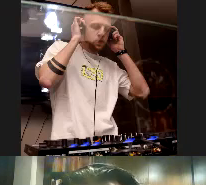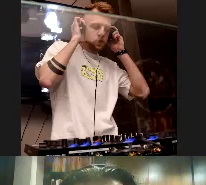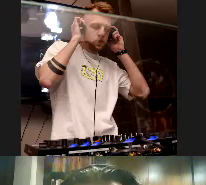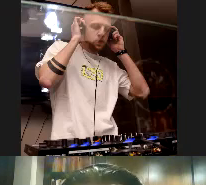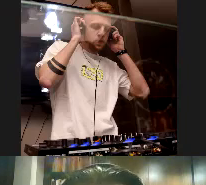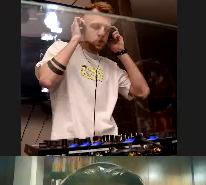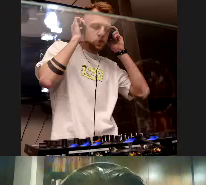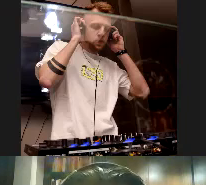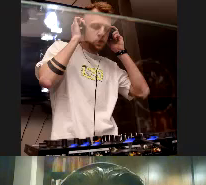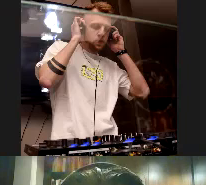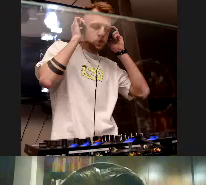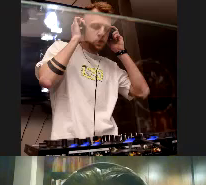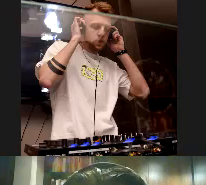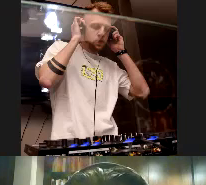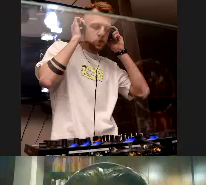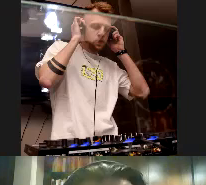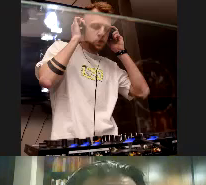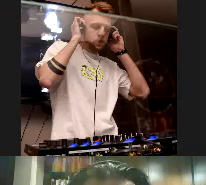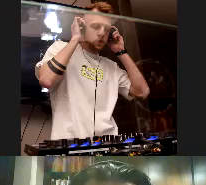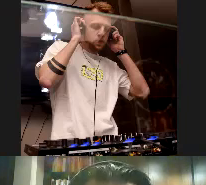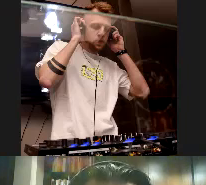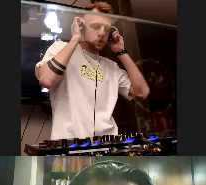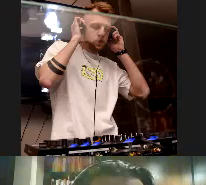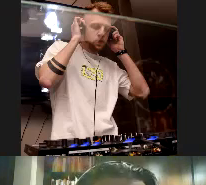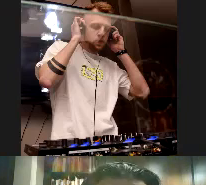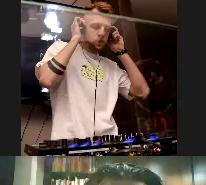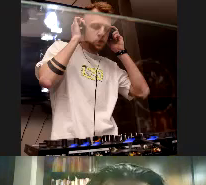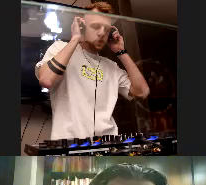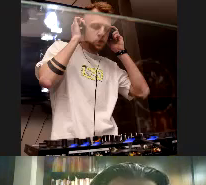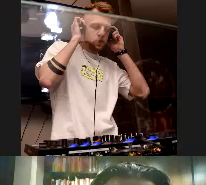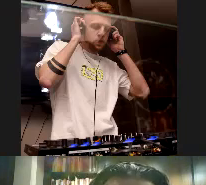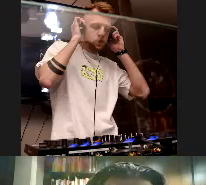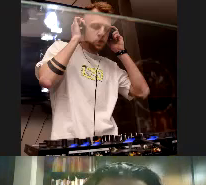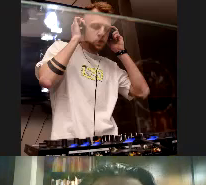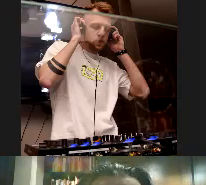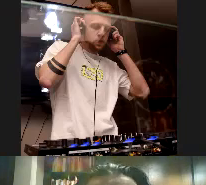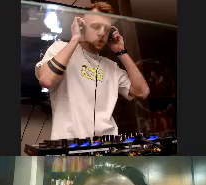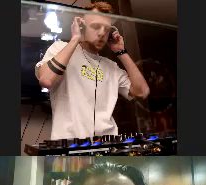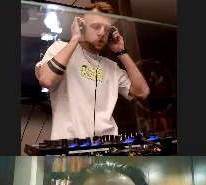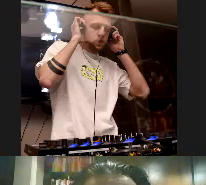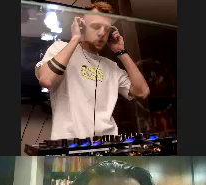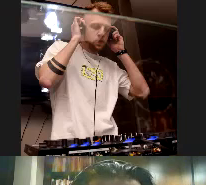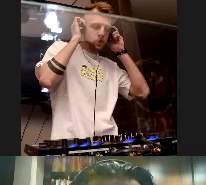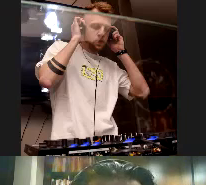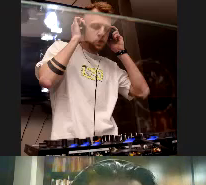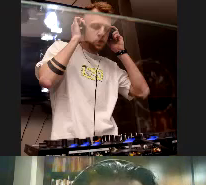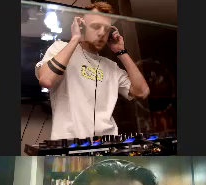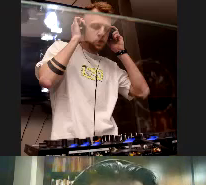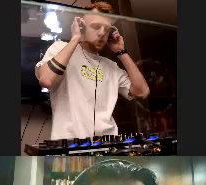Você perde totalmente o controle. Não tem o que fazer. Tira as pessoas de lá porque não tem quem contenha